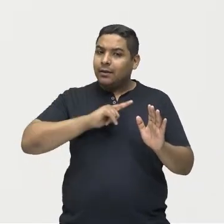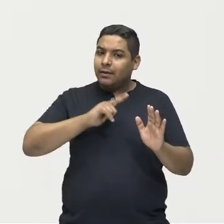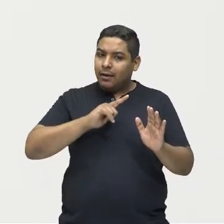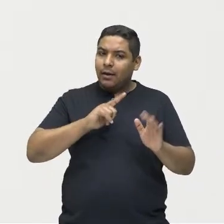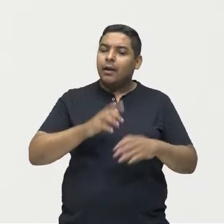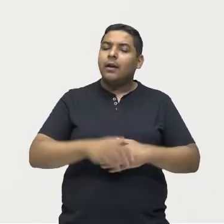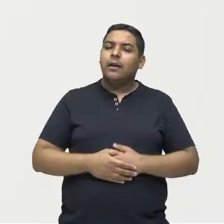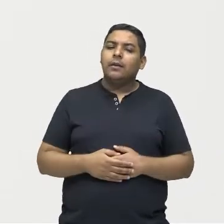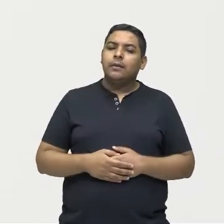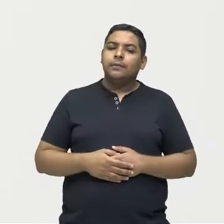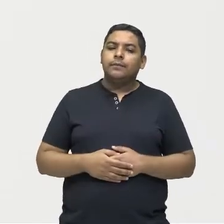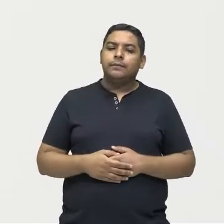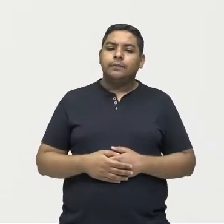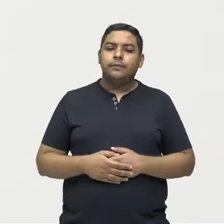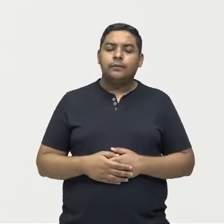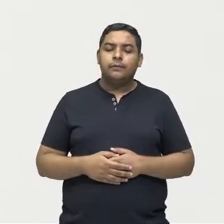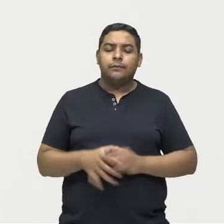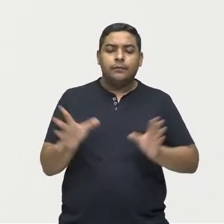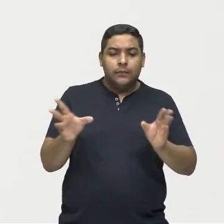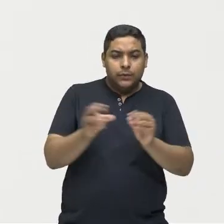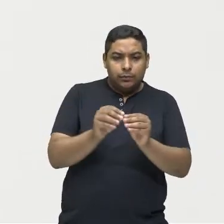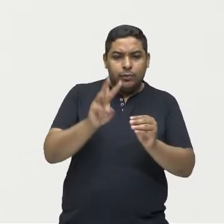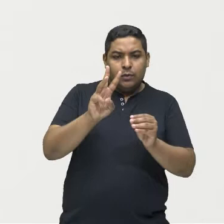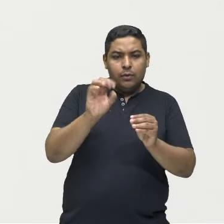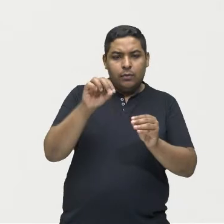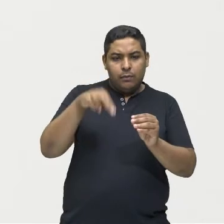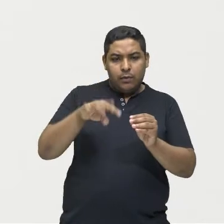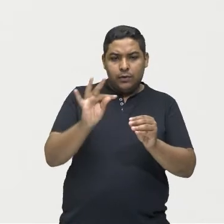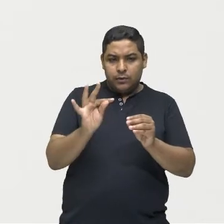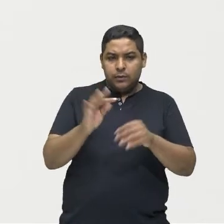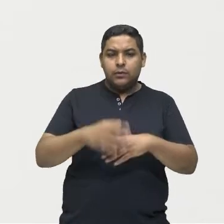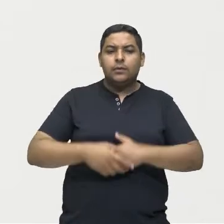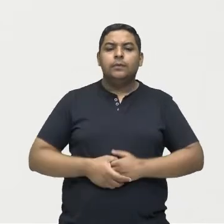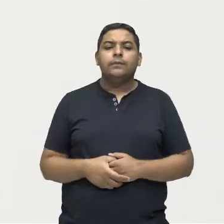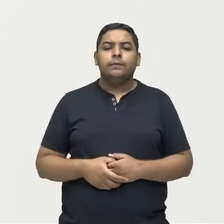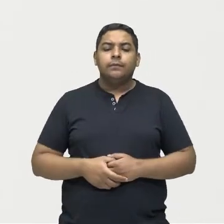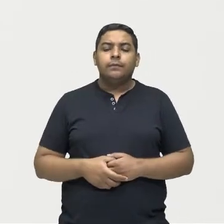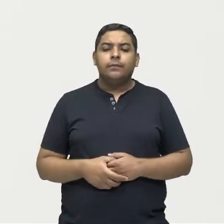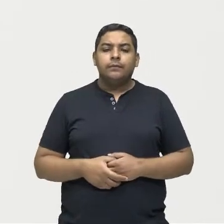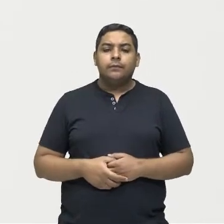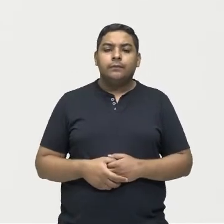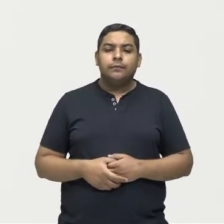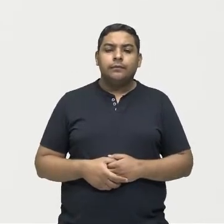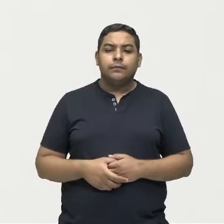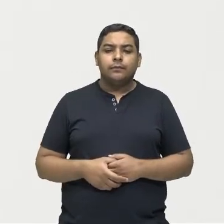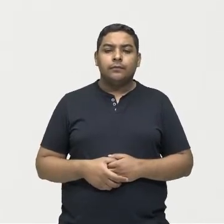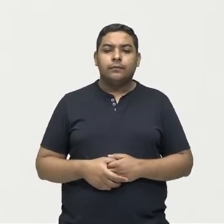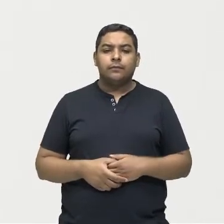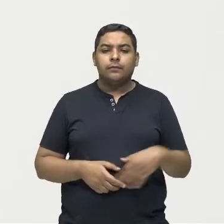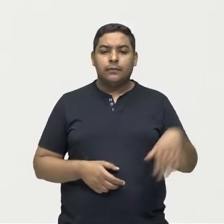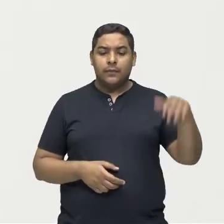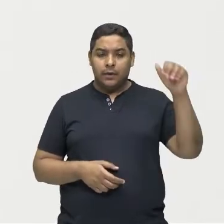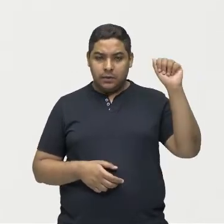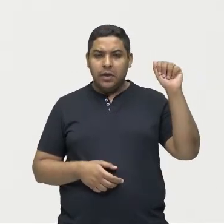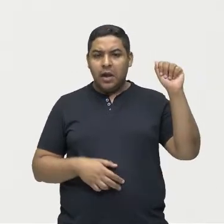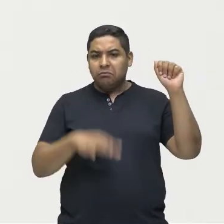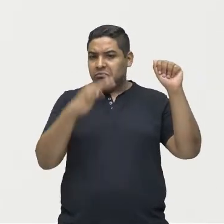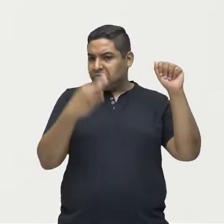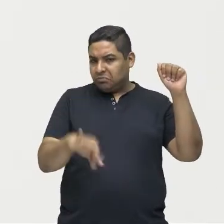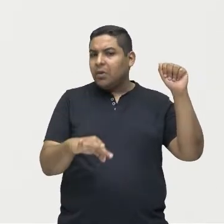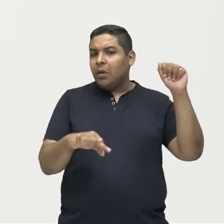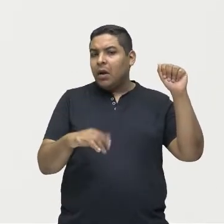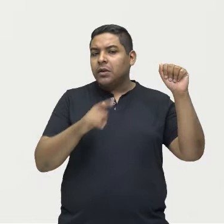ser will not, ou então a forma abreviada, como na letra D, won't. Na letra A nós temos a estrutura corretamente. Olha só, eu